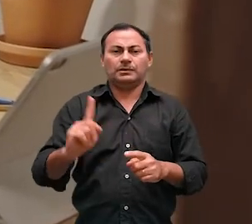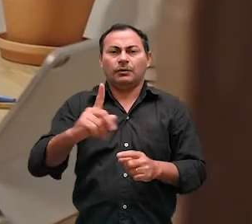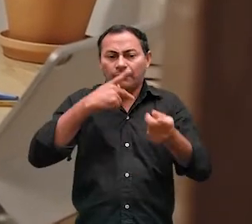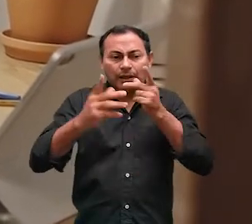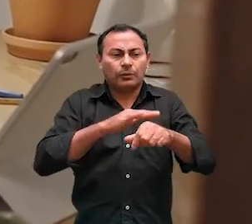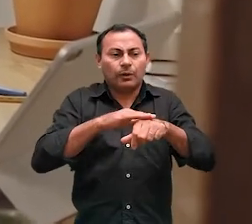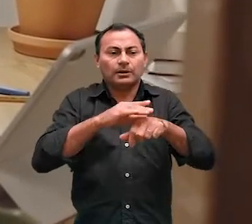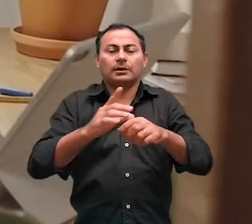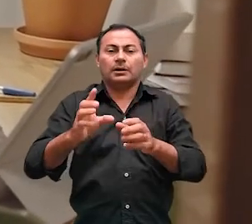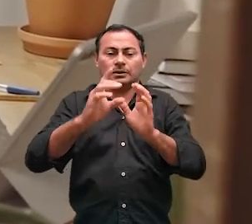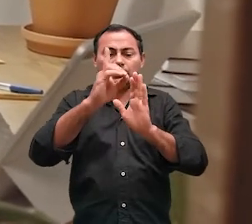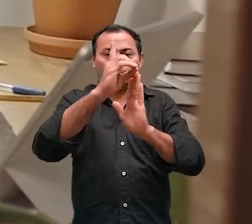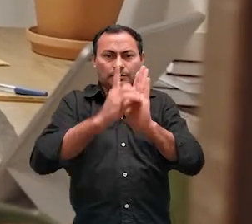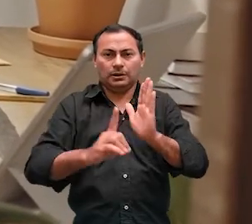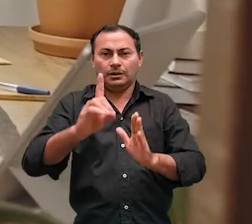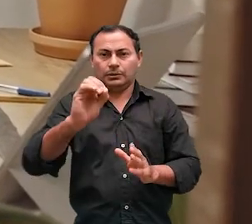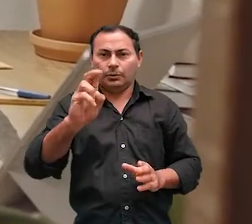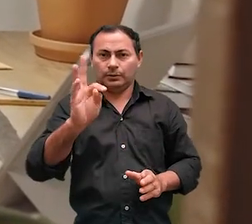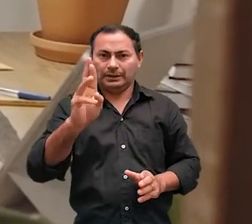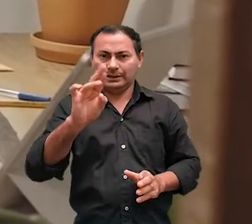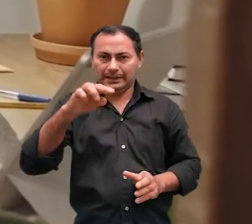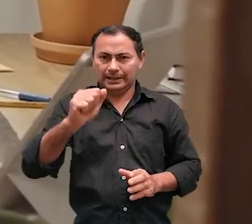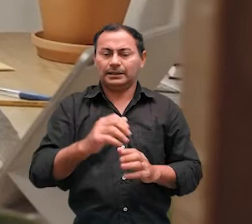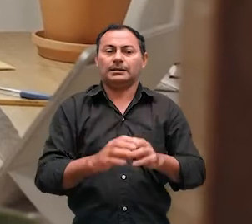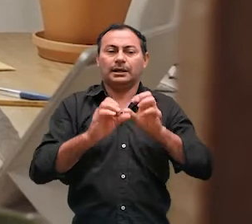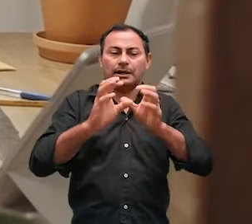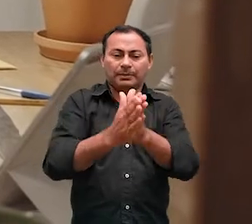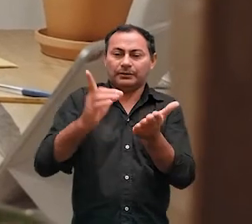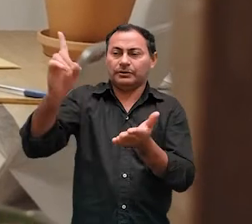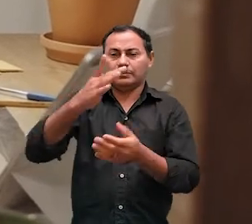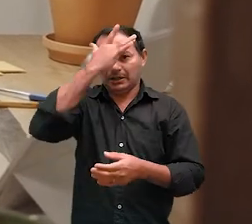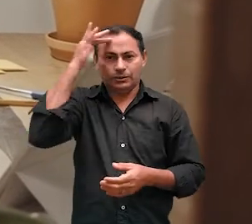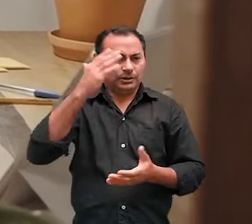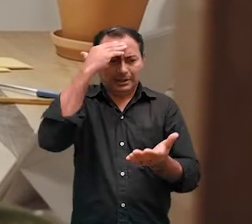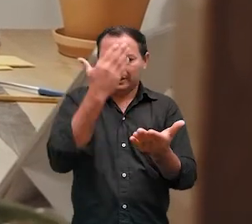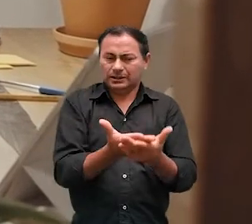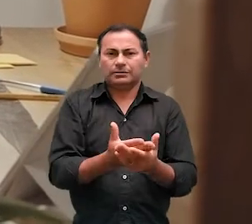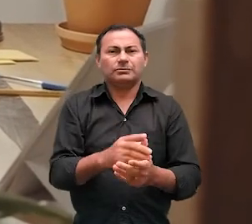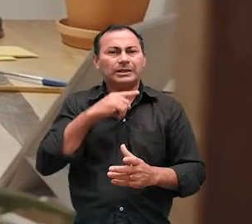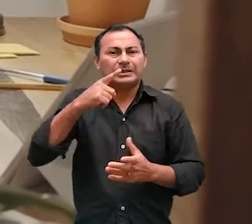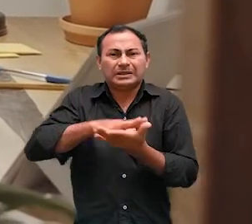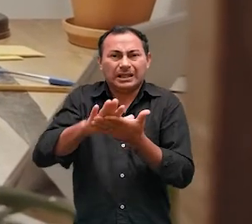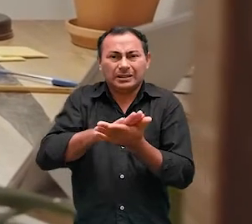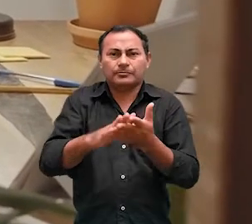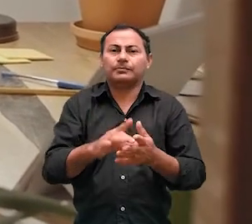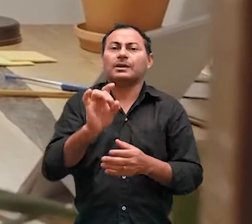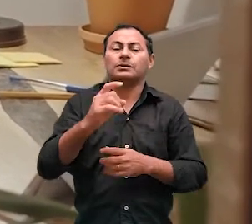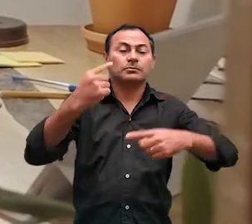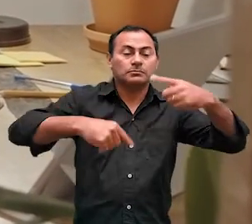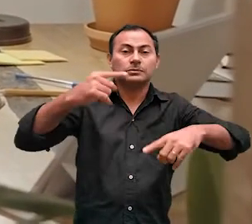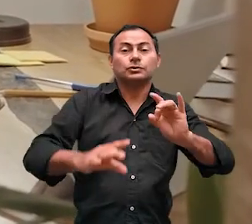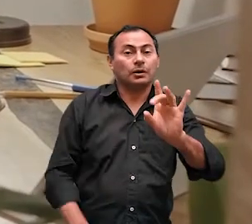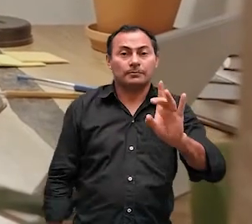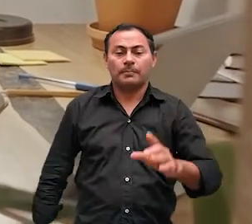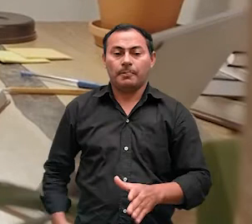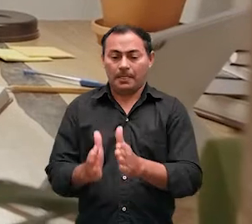você não deve falar com ela sobre as doutrinas das escrituras com pessoas que não creem não adianta você vai apenas